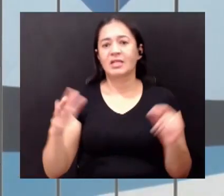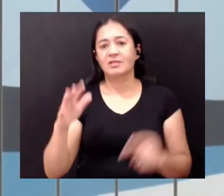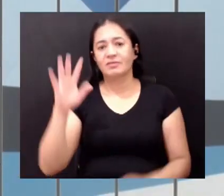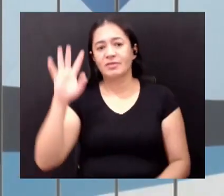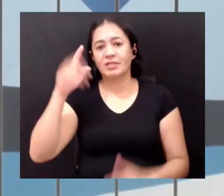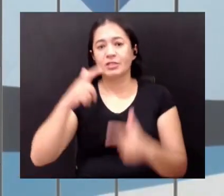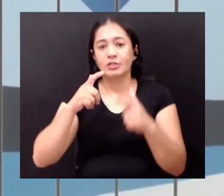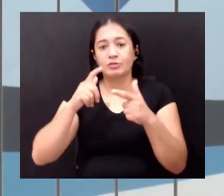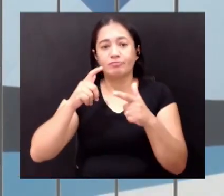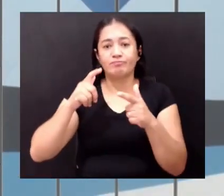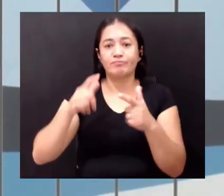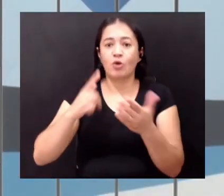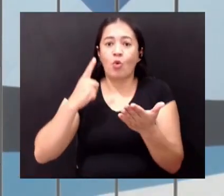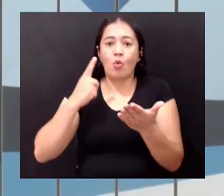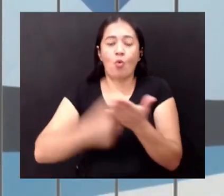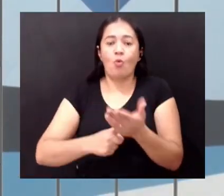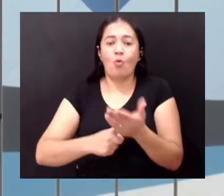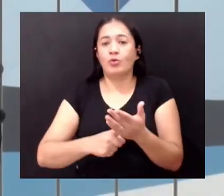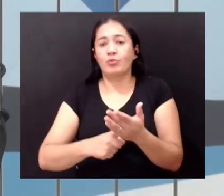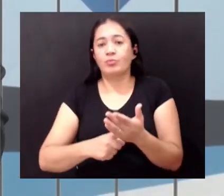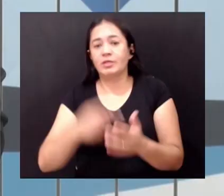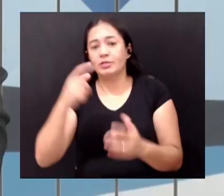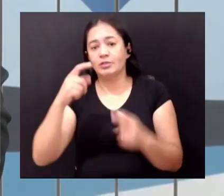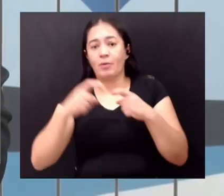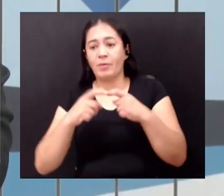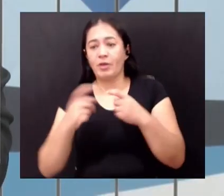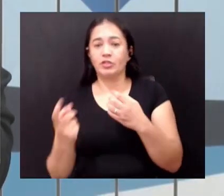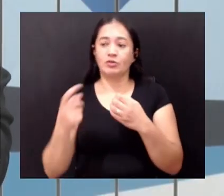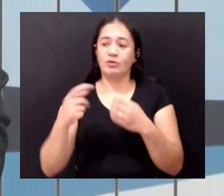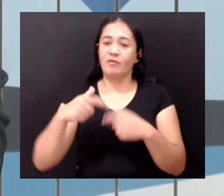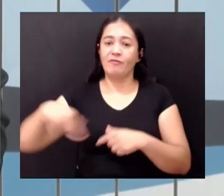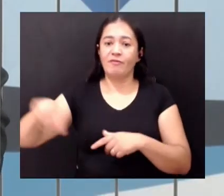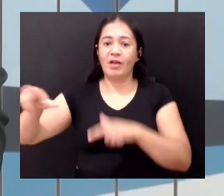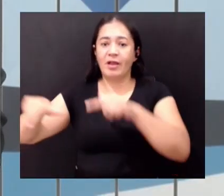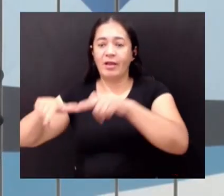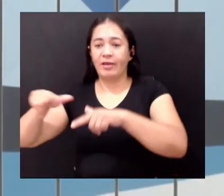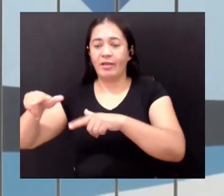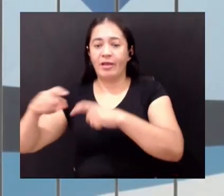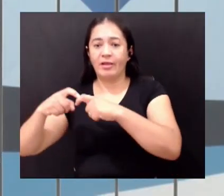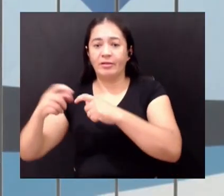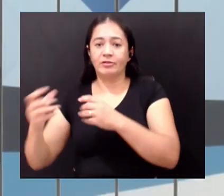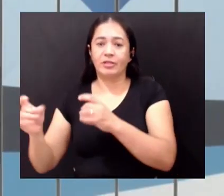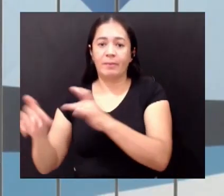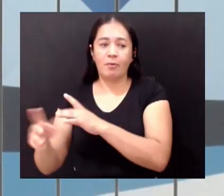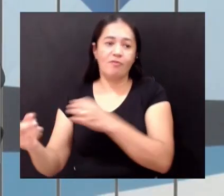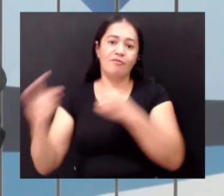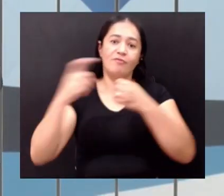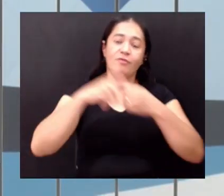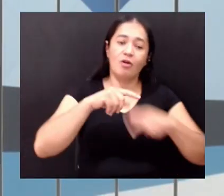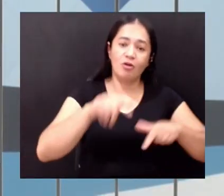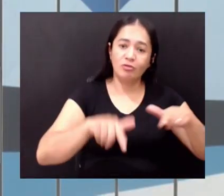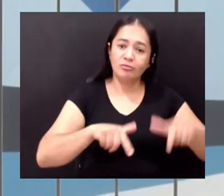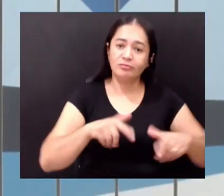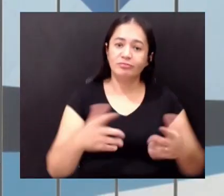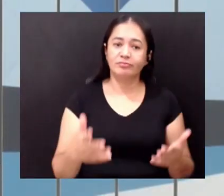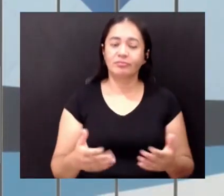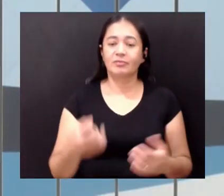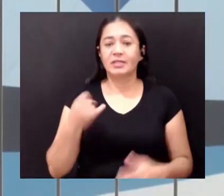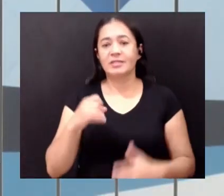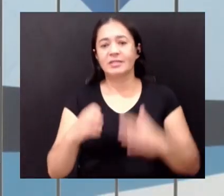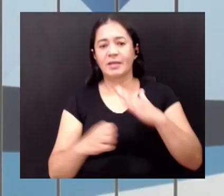em casa, por exemplo, e voltar. Então, as empresas que querem ganhar, na verdade, em inovação, em longevidade,